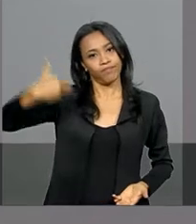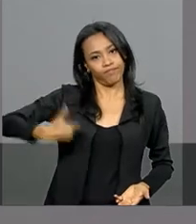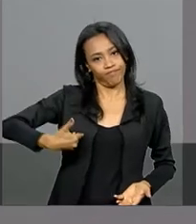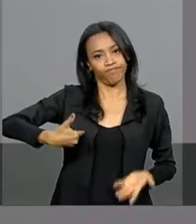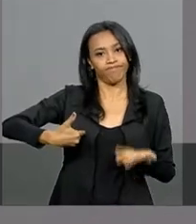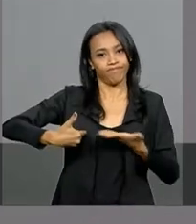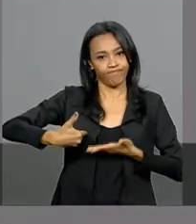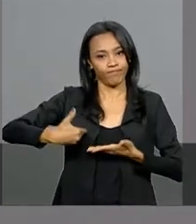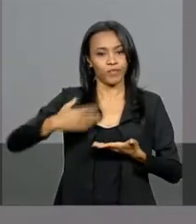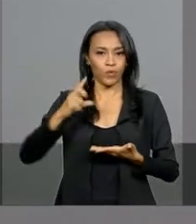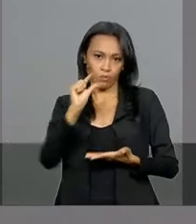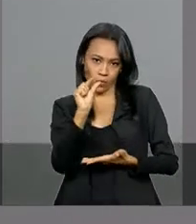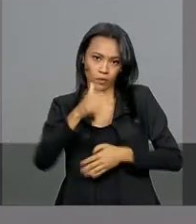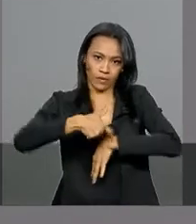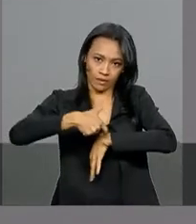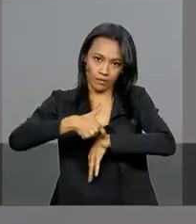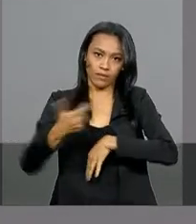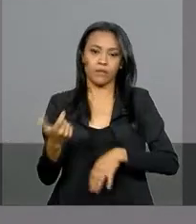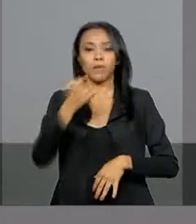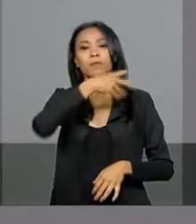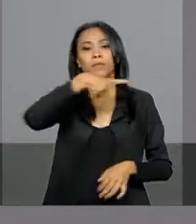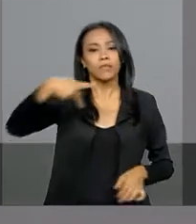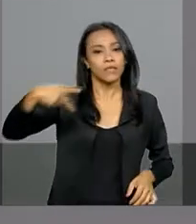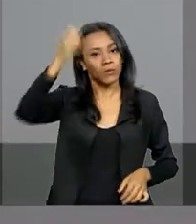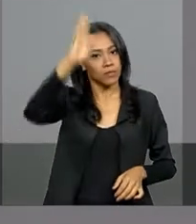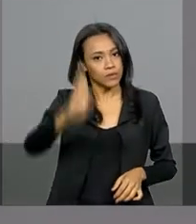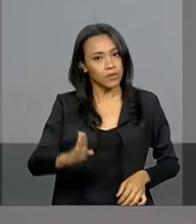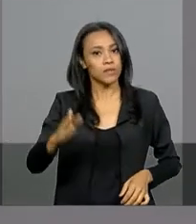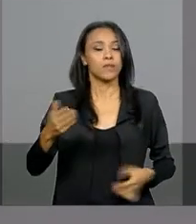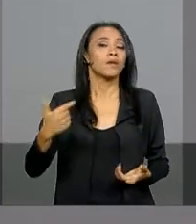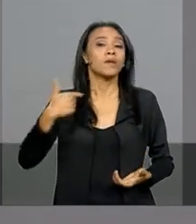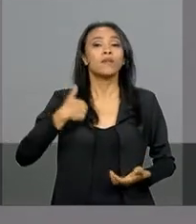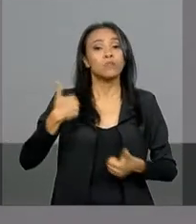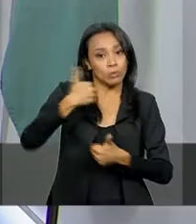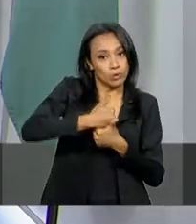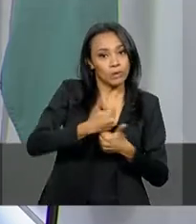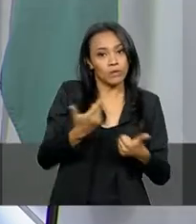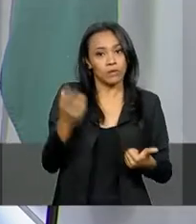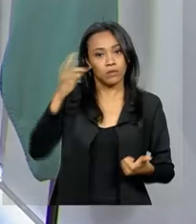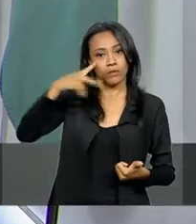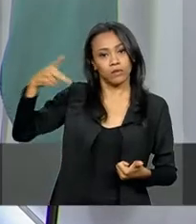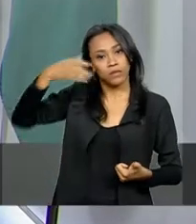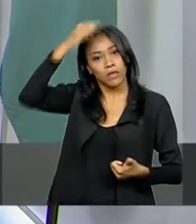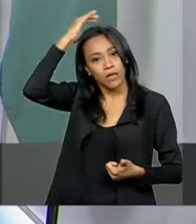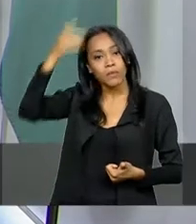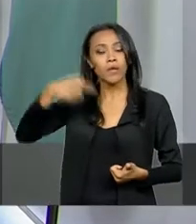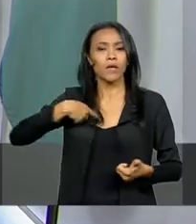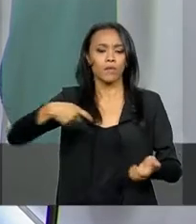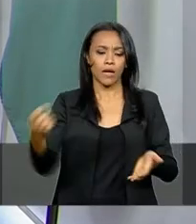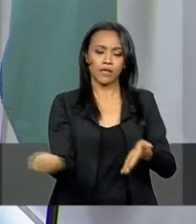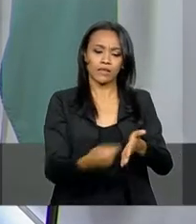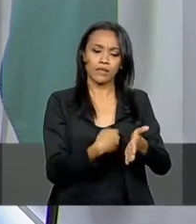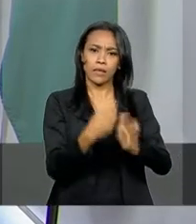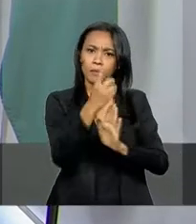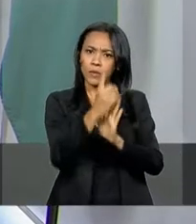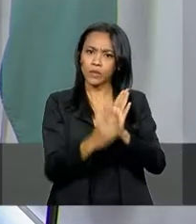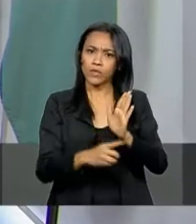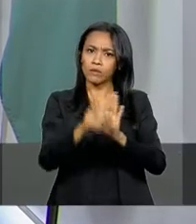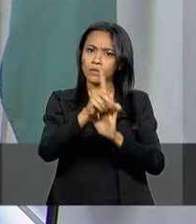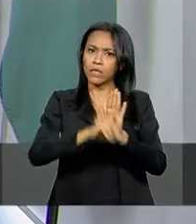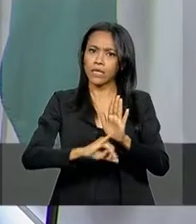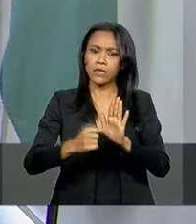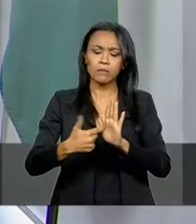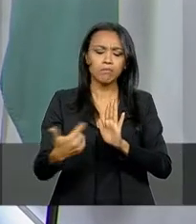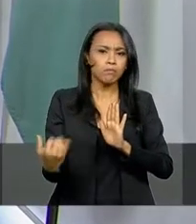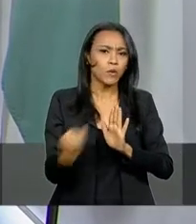república tem a oportunidade de selecionar projetos de lei importantes vindos